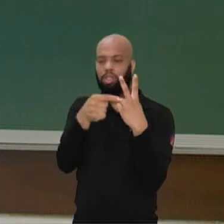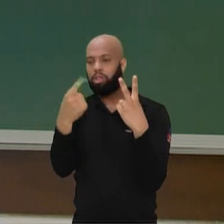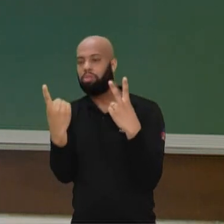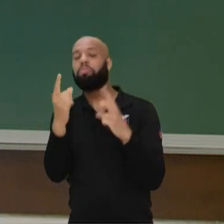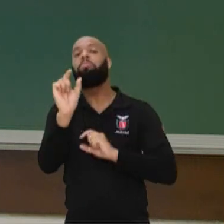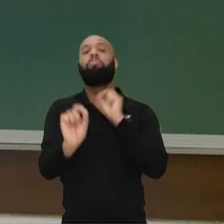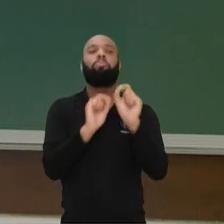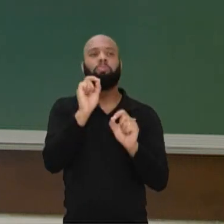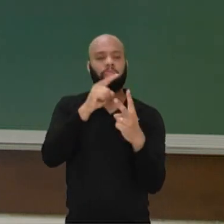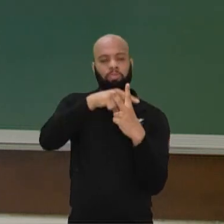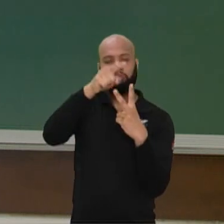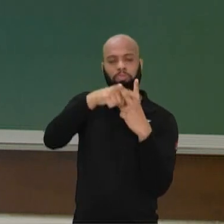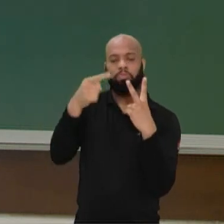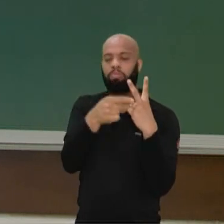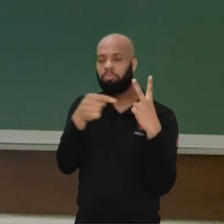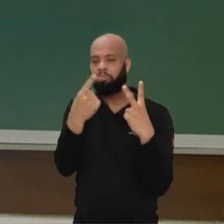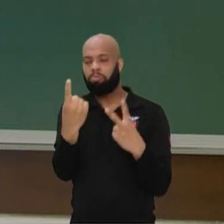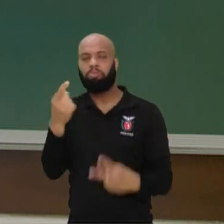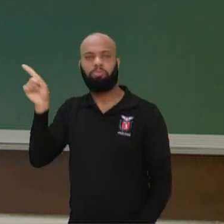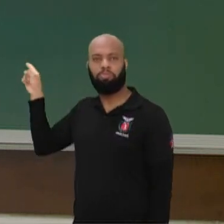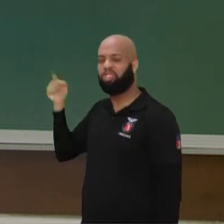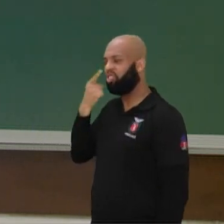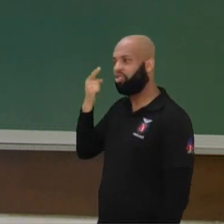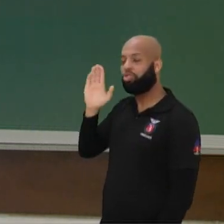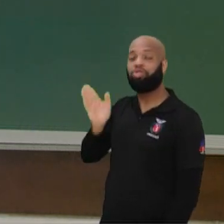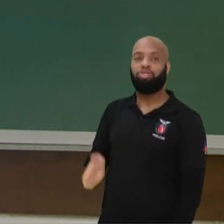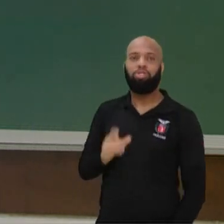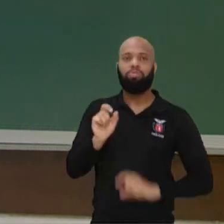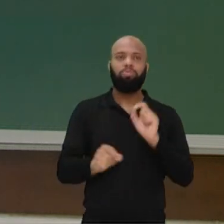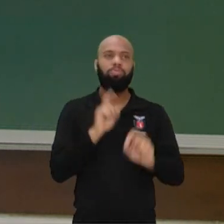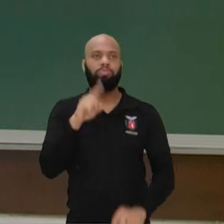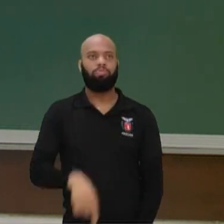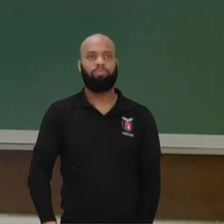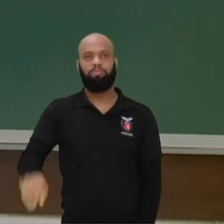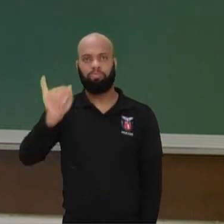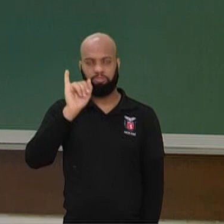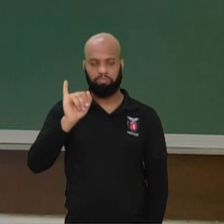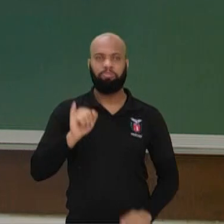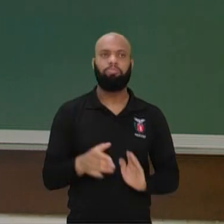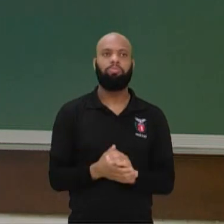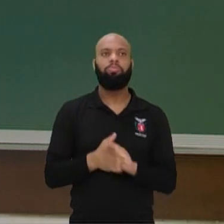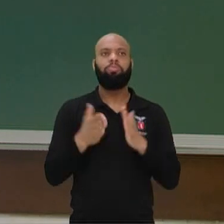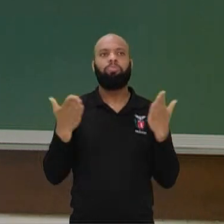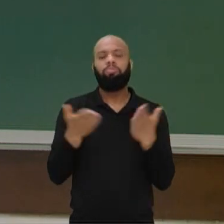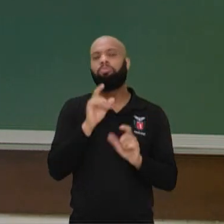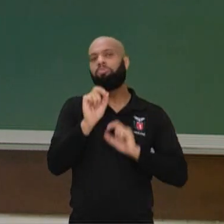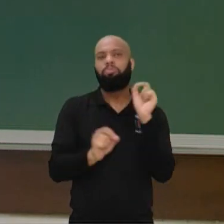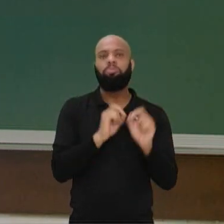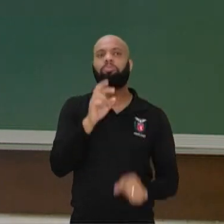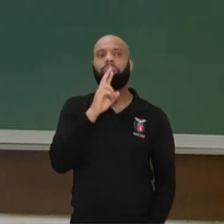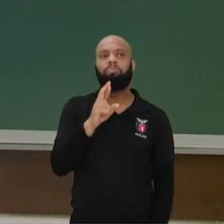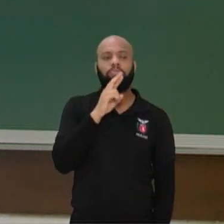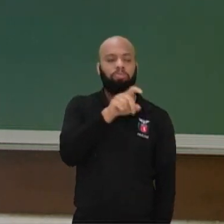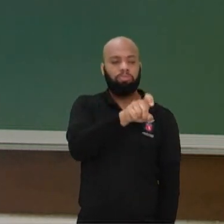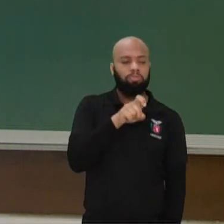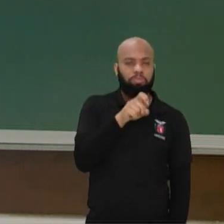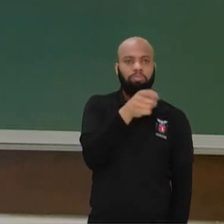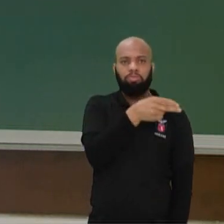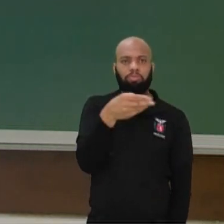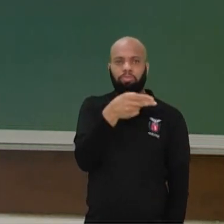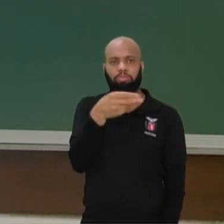menos 1? Raiz quadrada de menos 1 a gente acabou de relembrar. Raiz quadrada de menos 1 é i. Então, isso quer dizer que o x vai